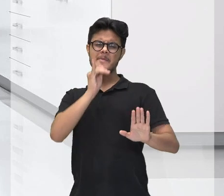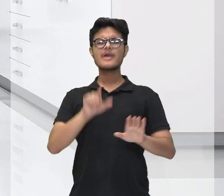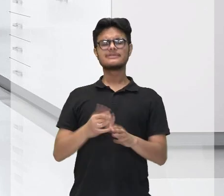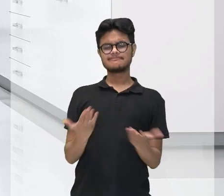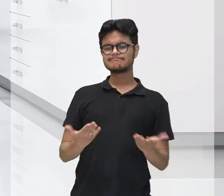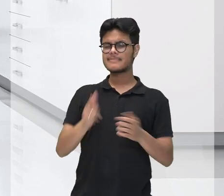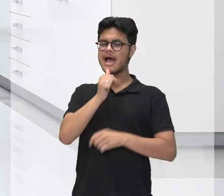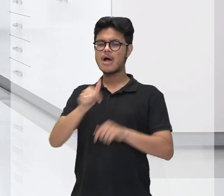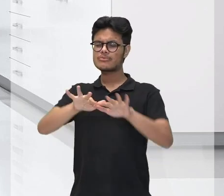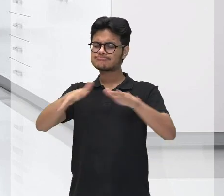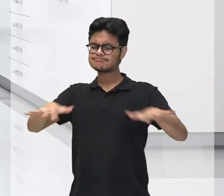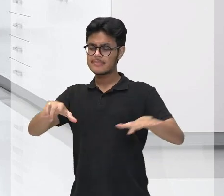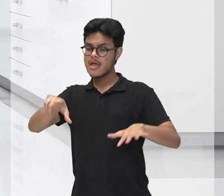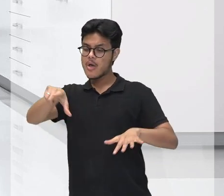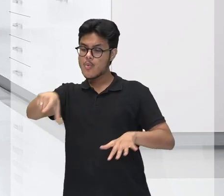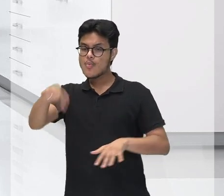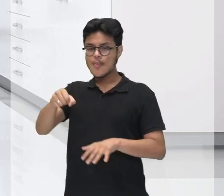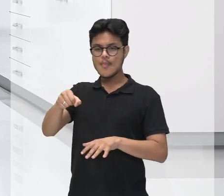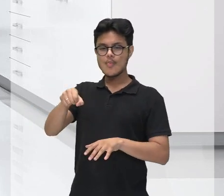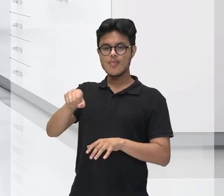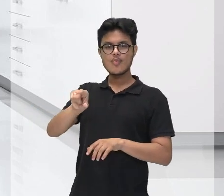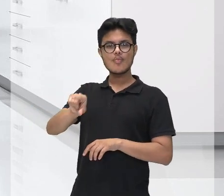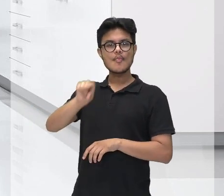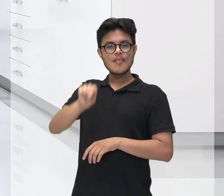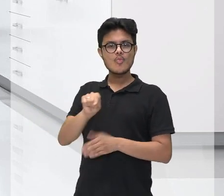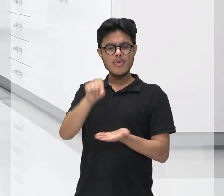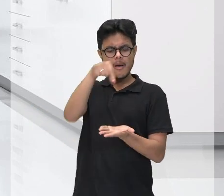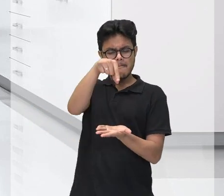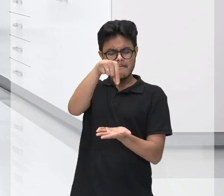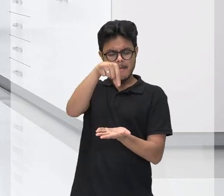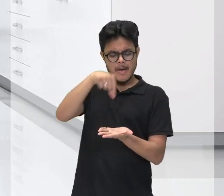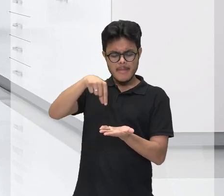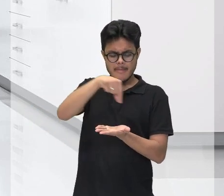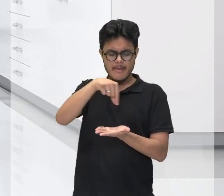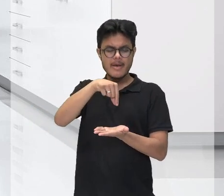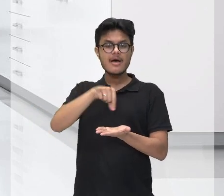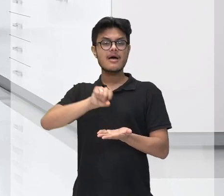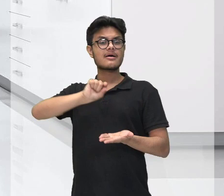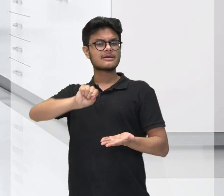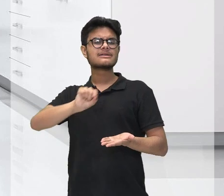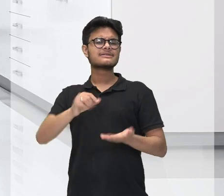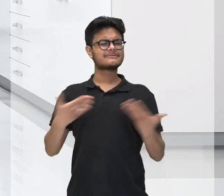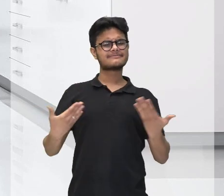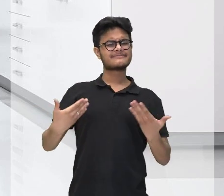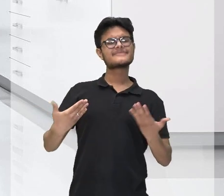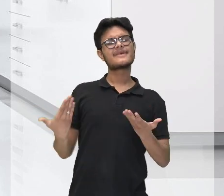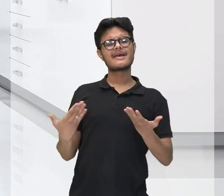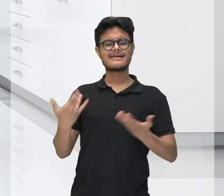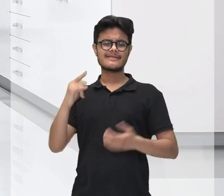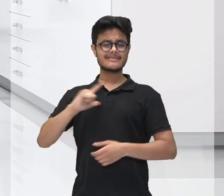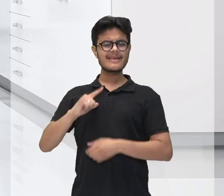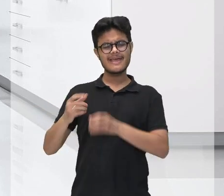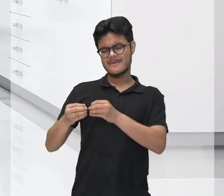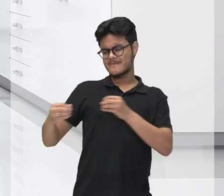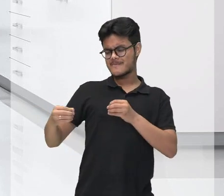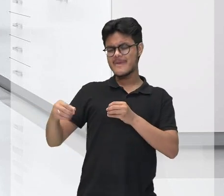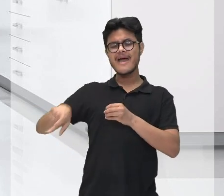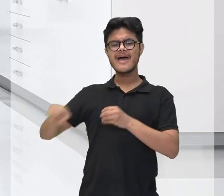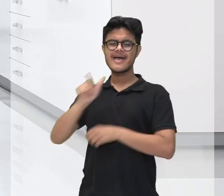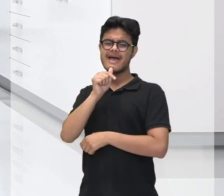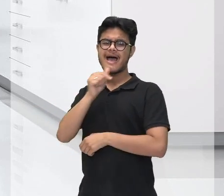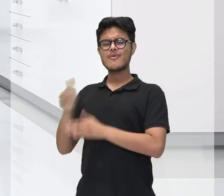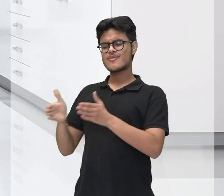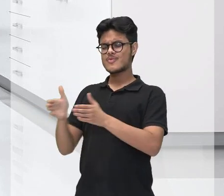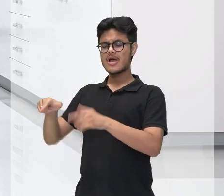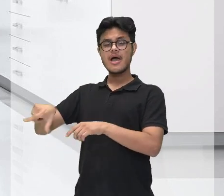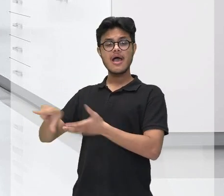corpo, de um rio, de um lago, enfim, o que tiver ali perto das nossas vidas, do ambiente que nós vivemos, eu fui